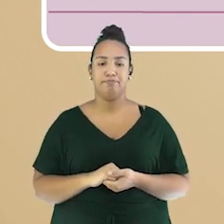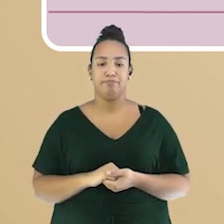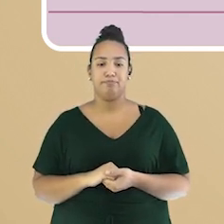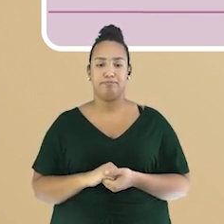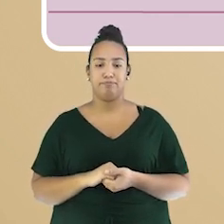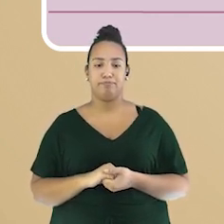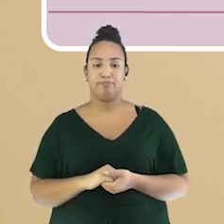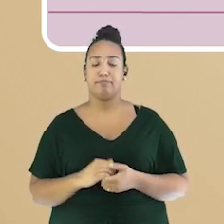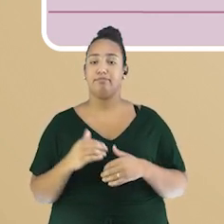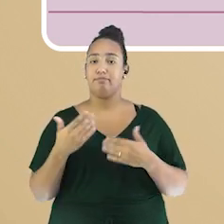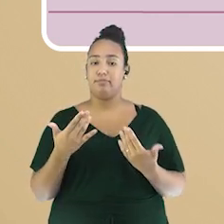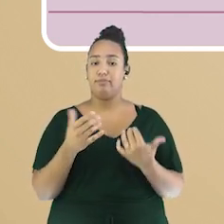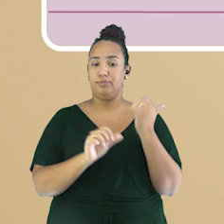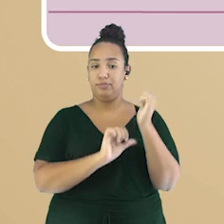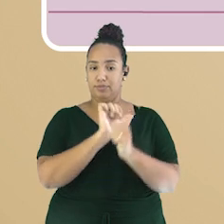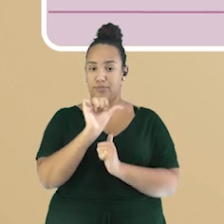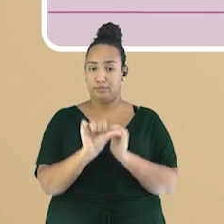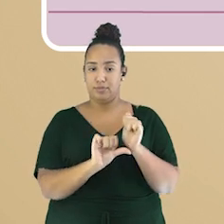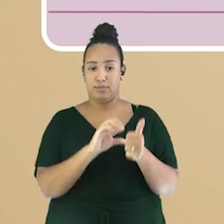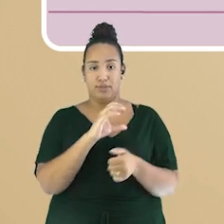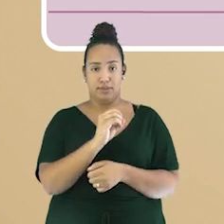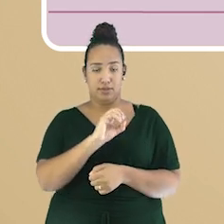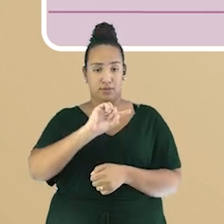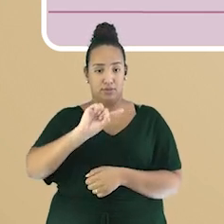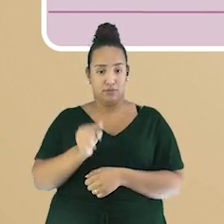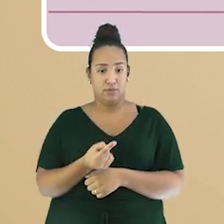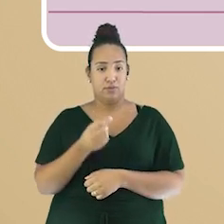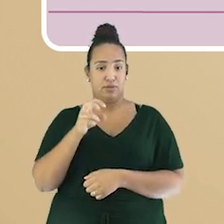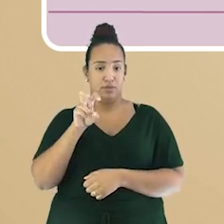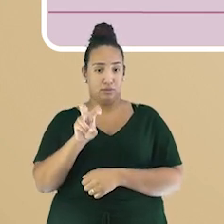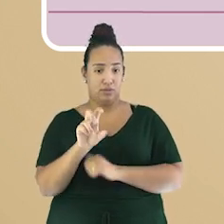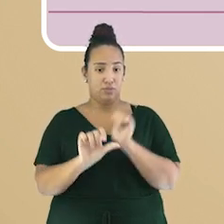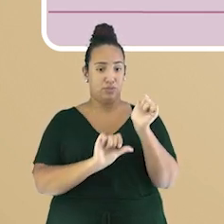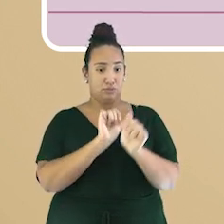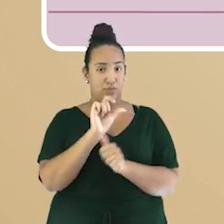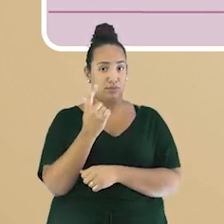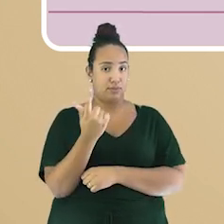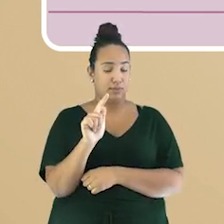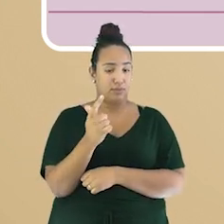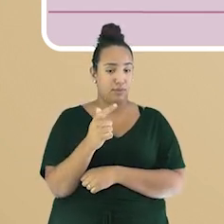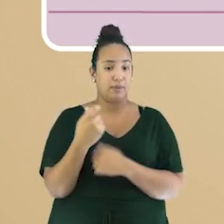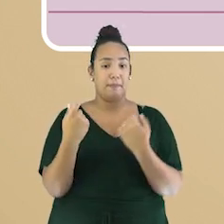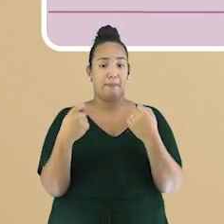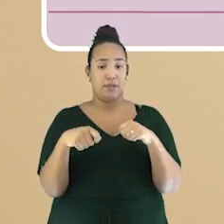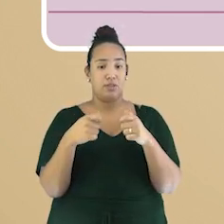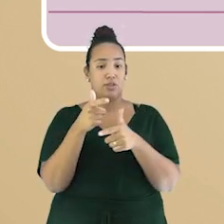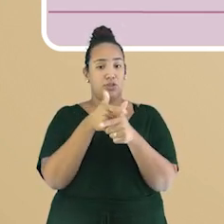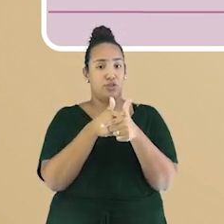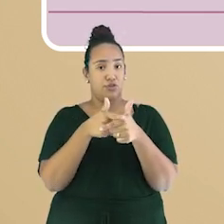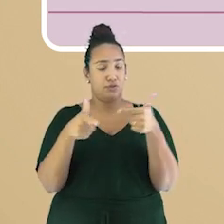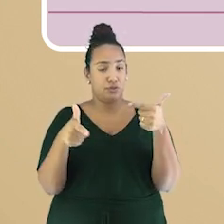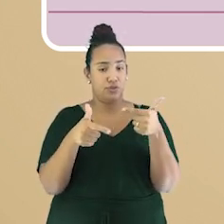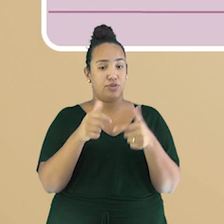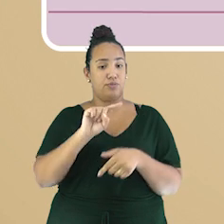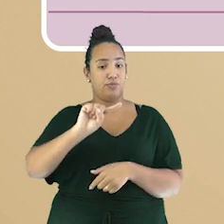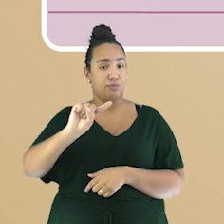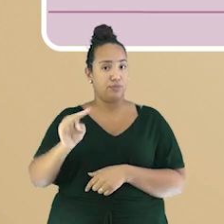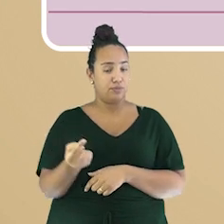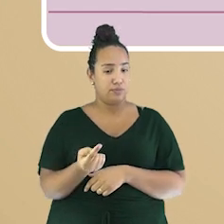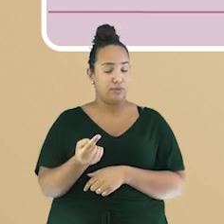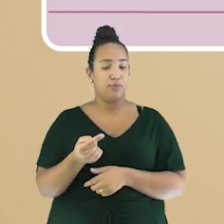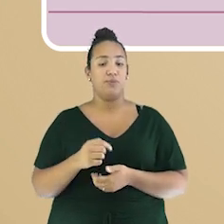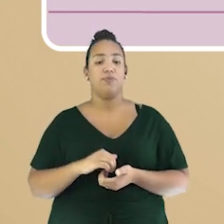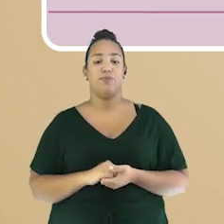Para transformar 0,5 miligramas em gramas, vamos dividir esse valor por 1000. Logo,